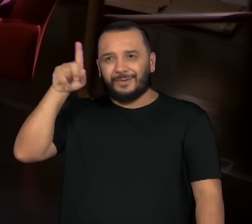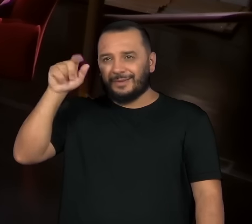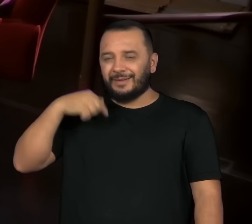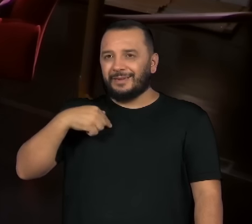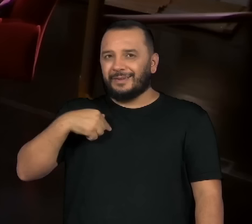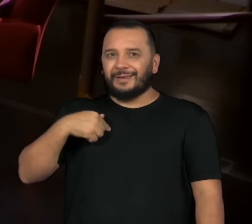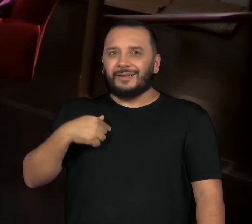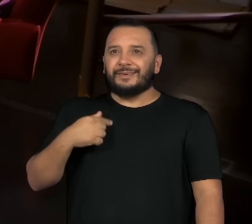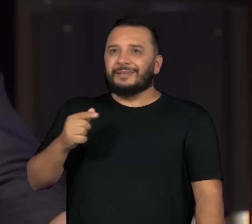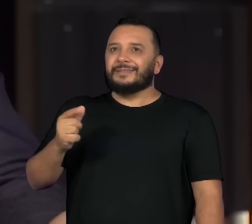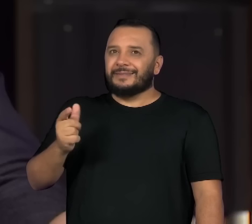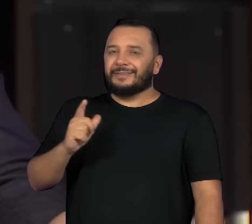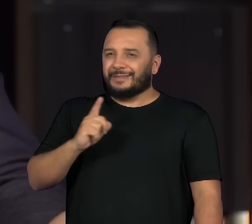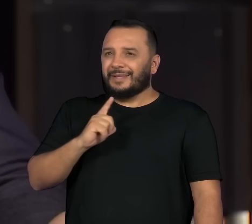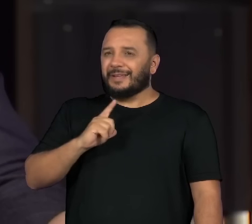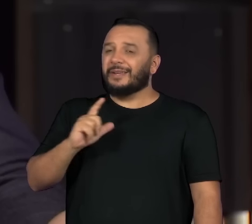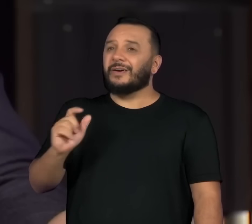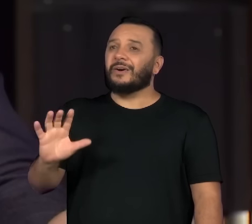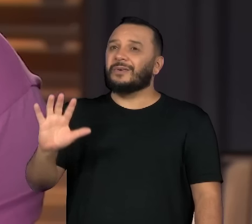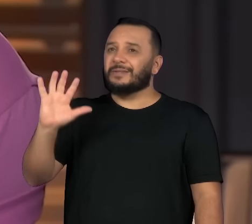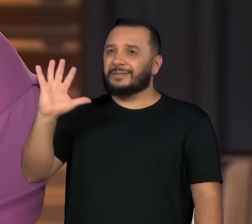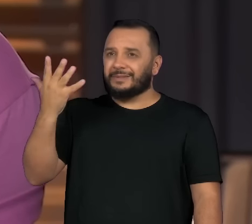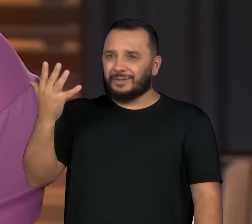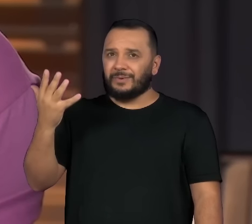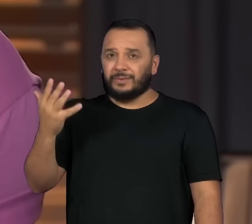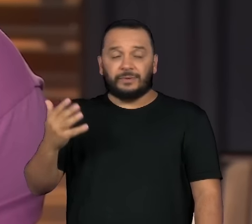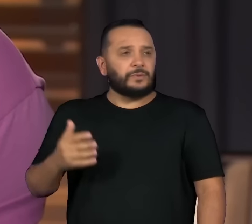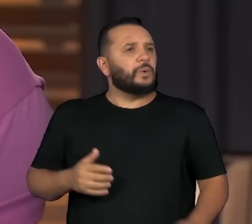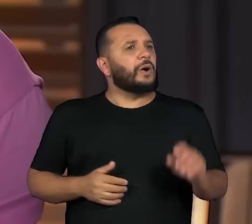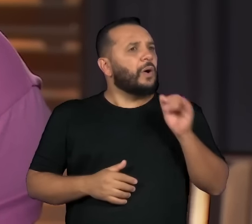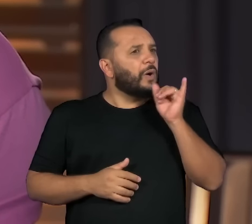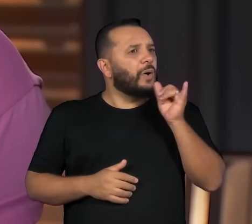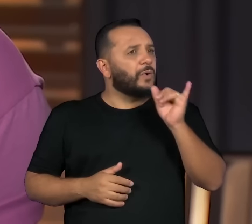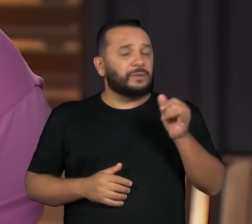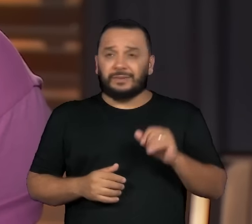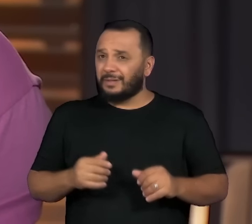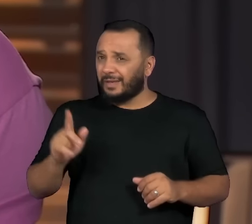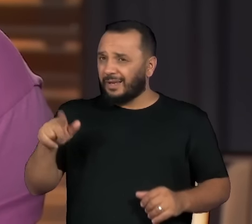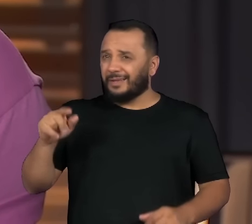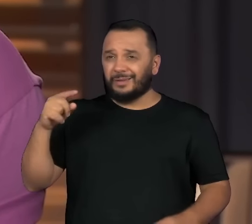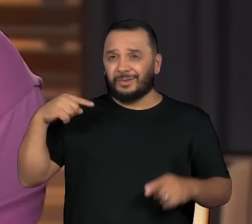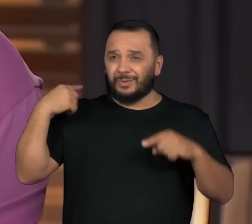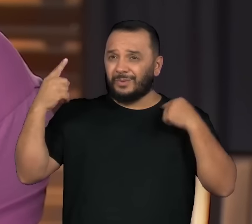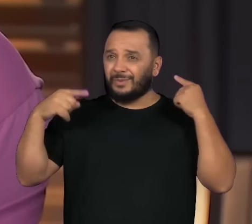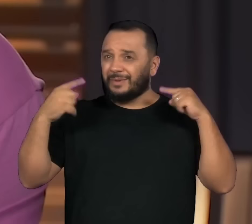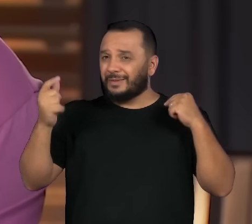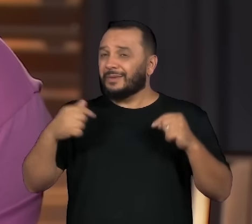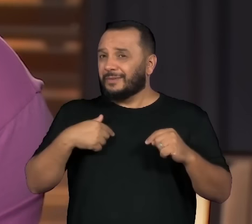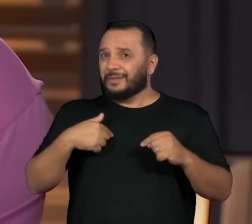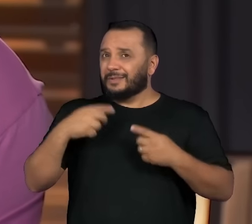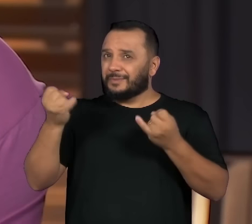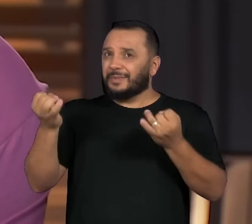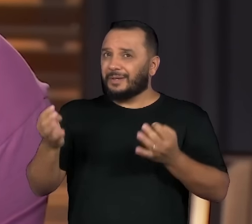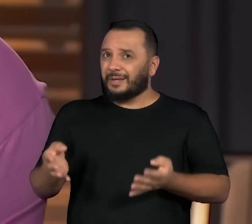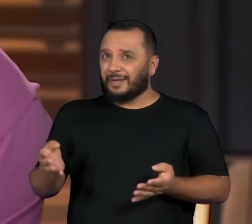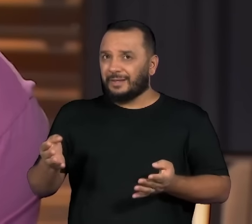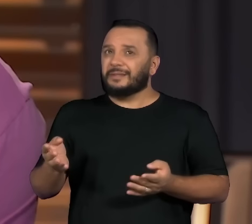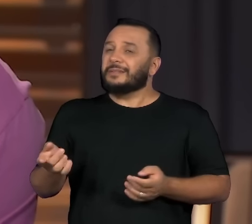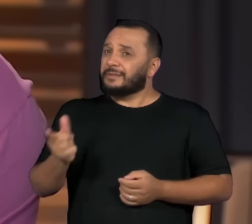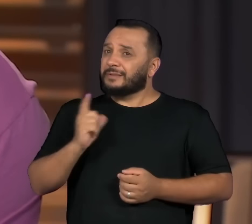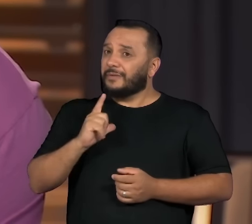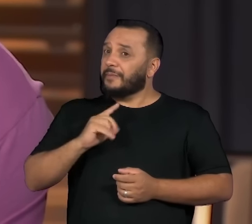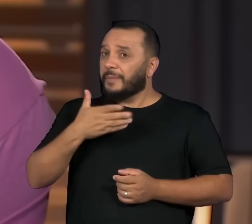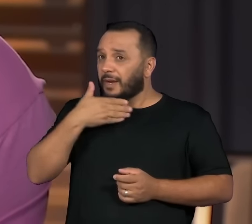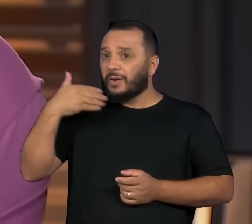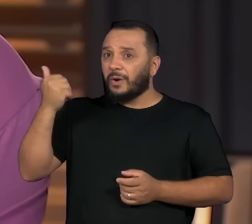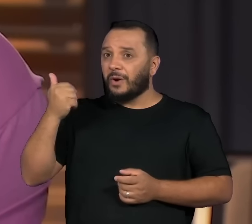o atropelamento. Conta aí. É um negócio muito doido. Porque, assim, às vezes eu vou falar disso, eu começo contando. Foi uma das melhores